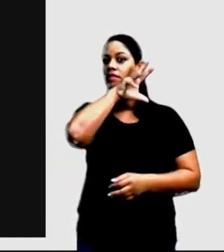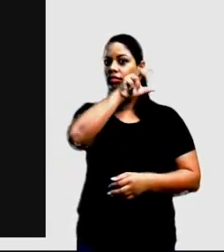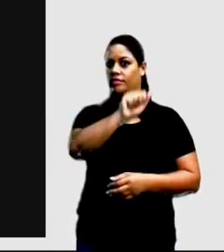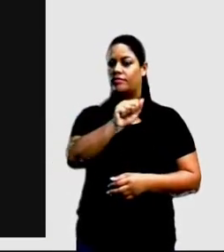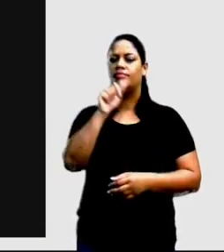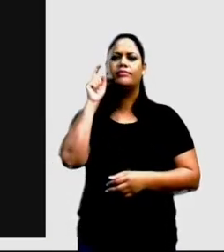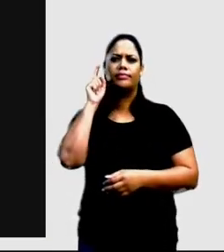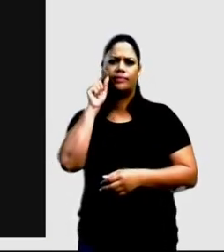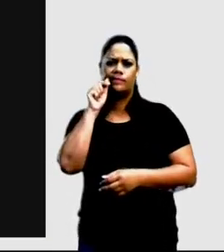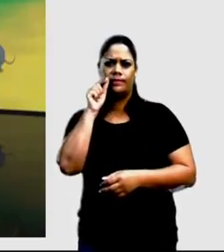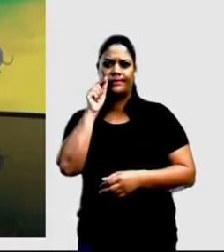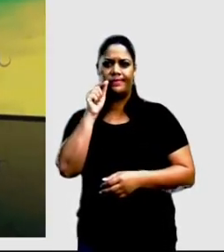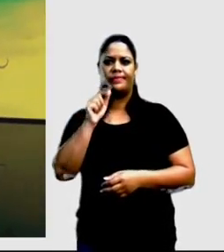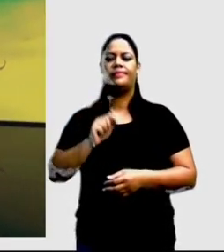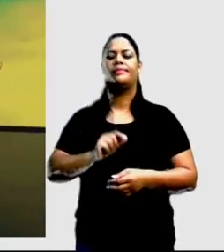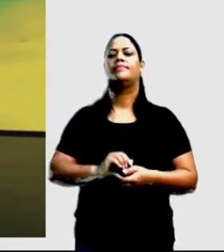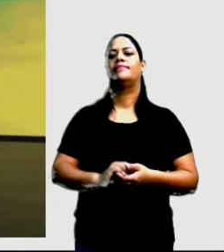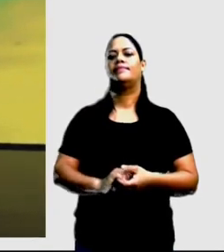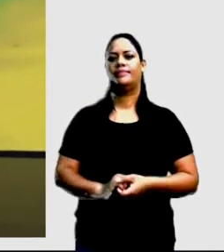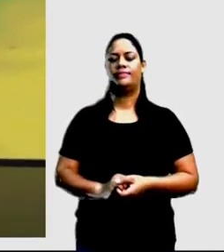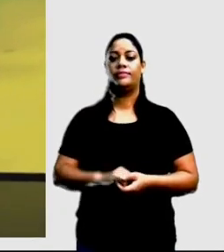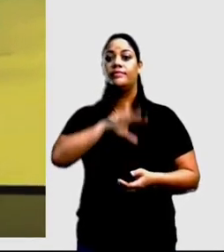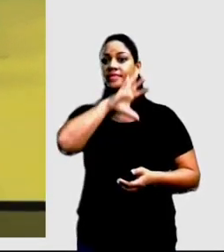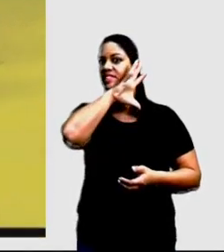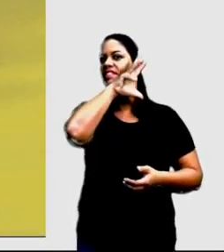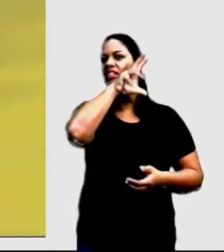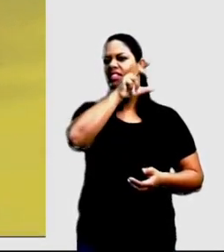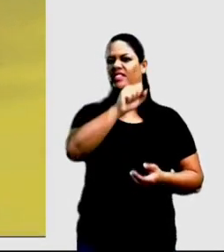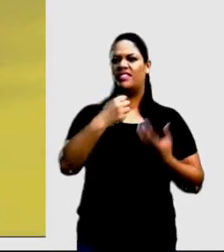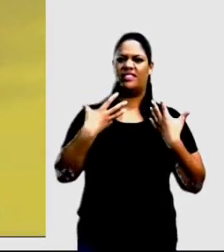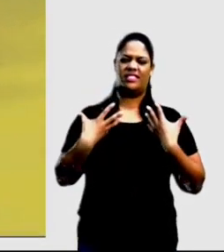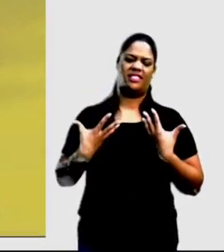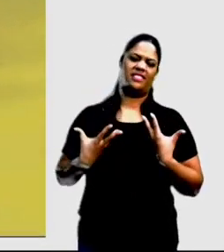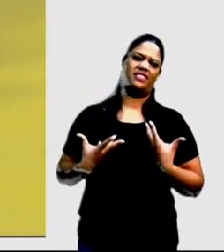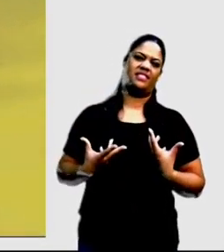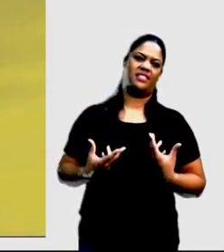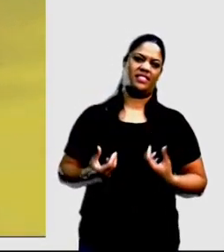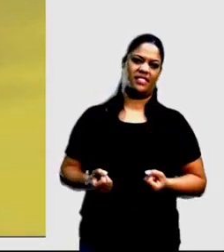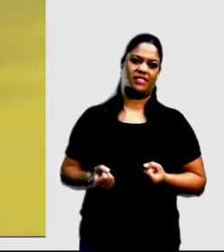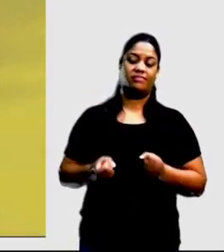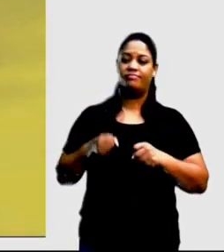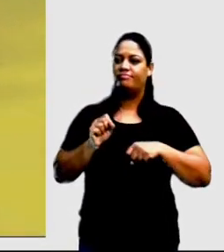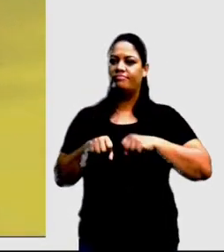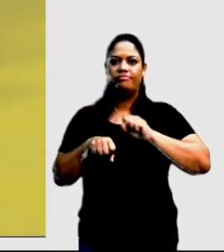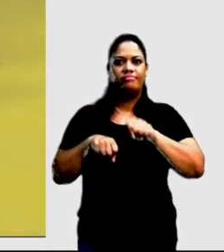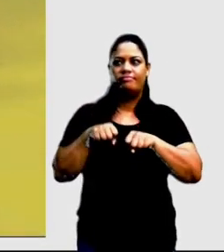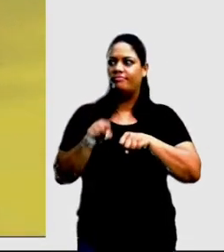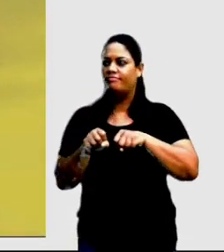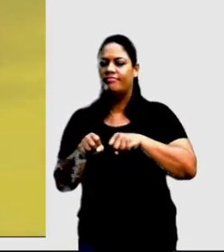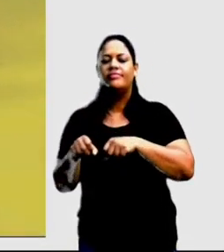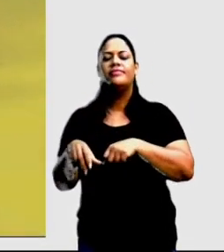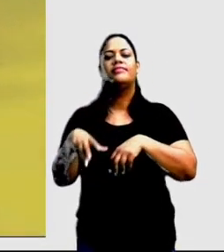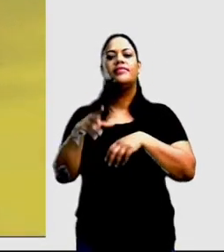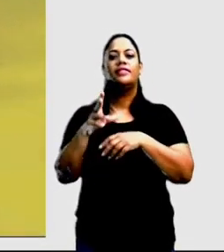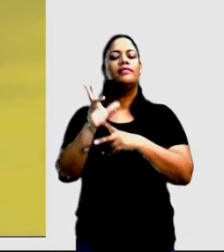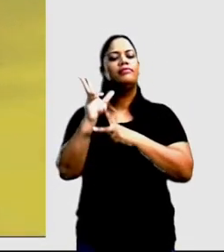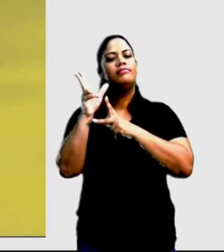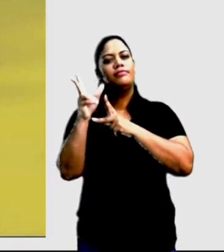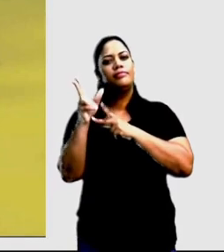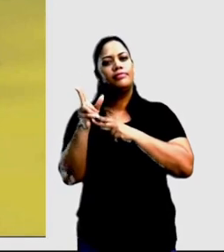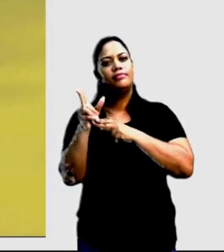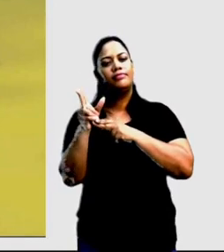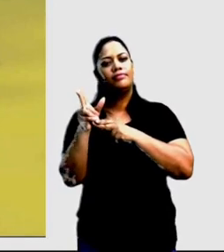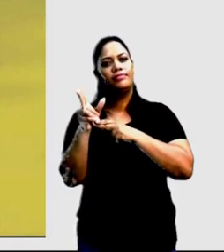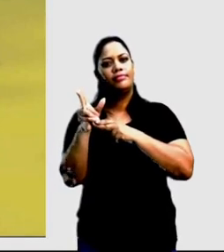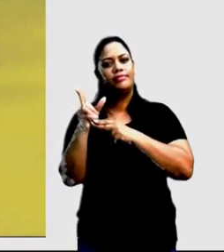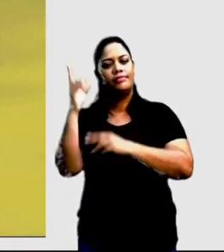Ratinho. Um leão, cansado de tanto caçar, dormia espichado à sombra de